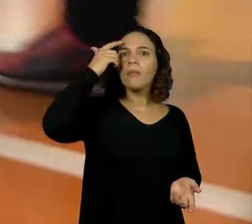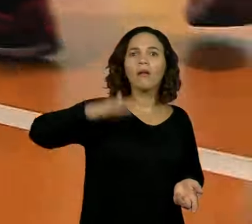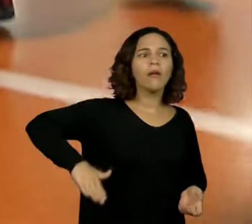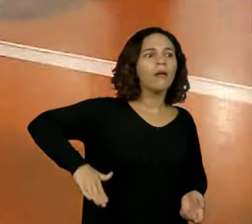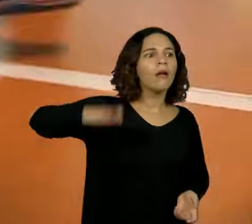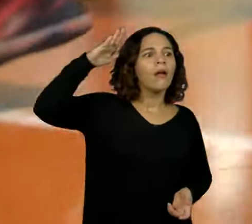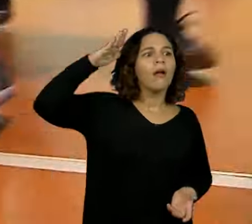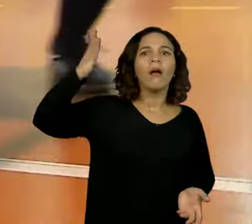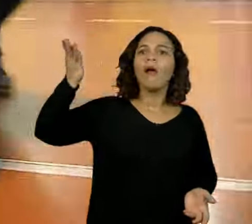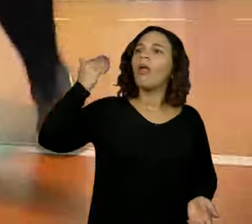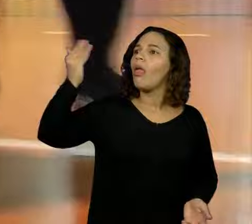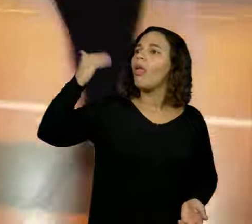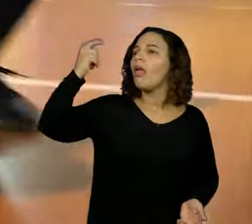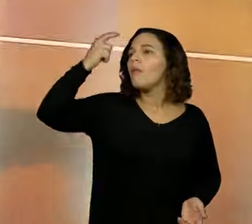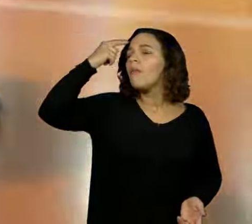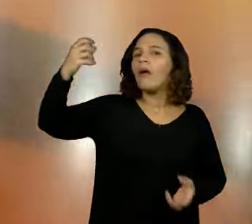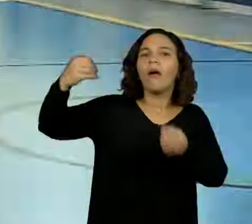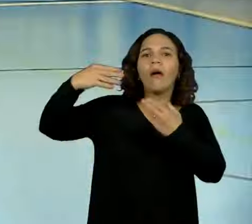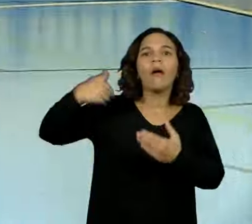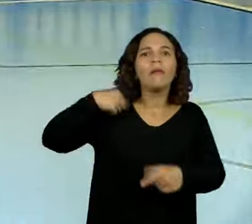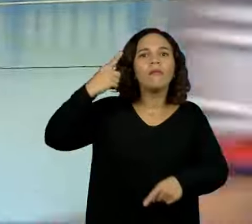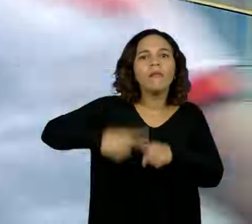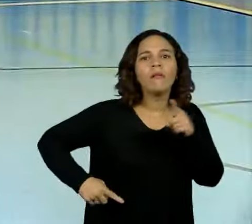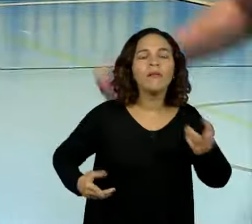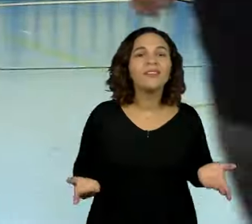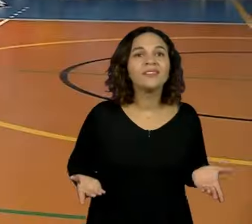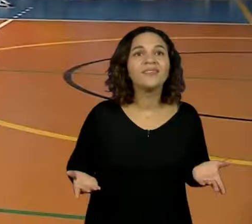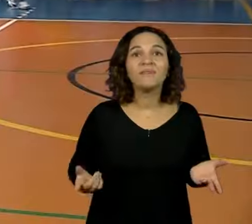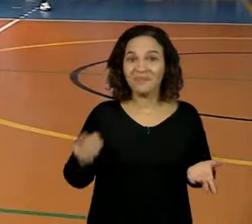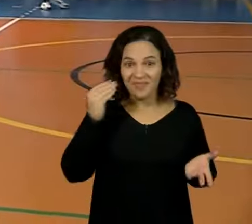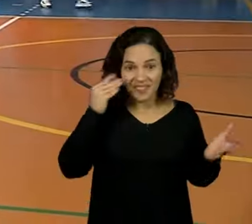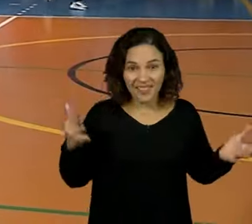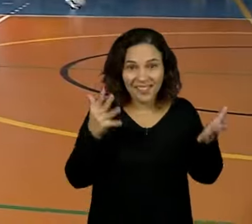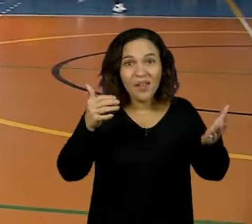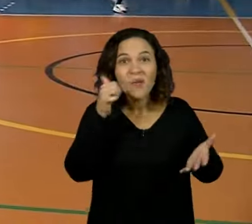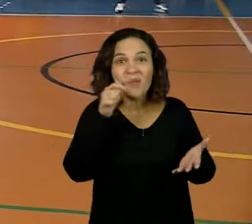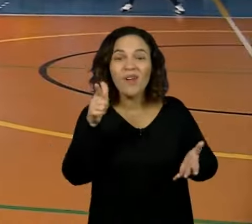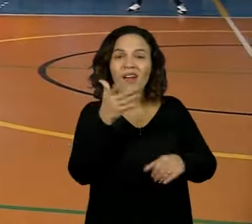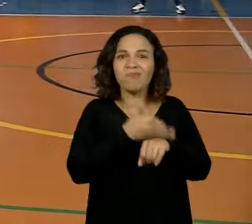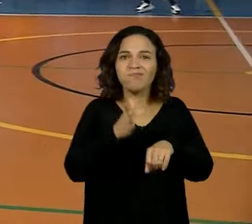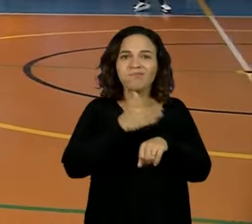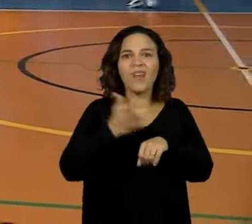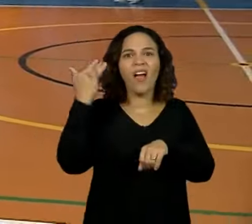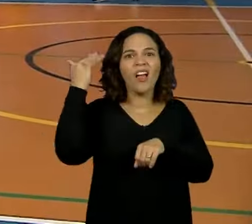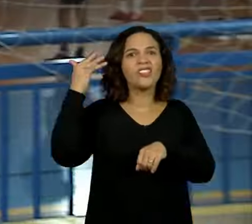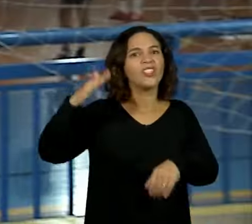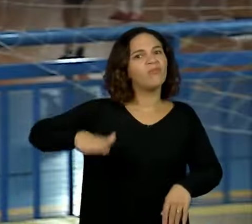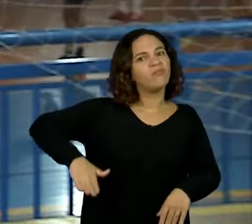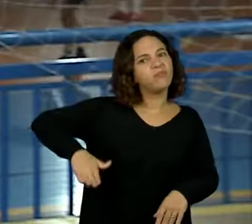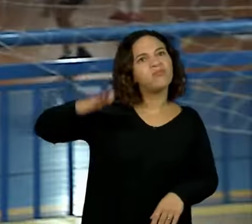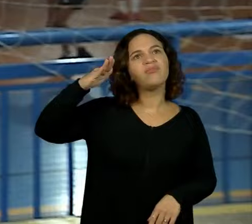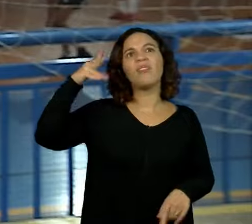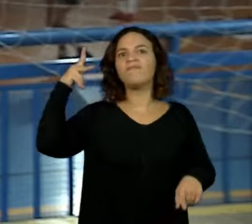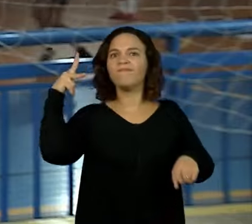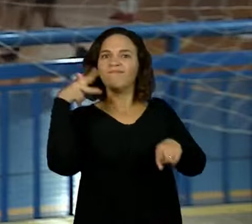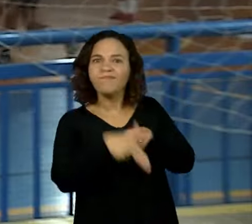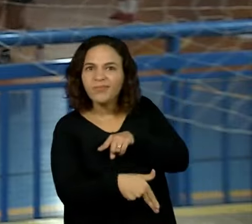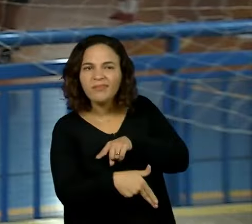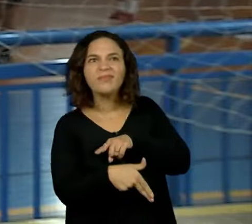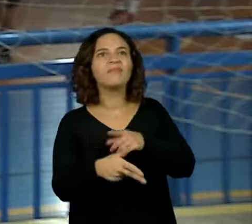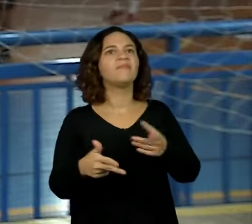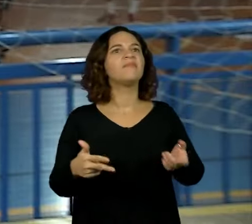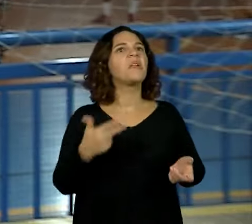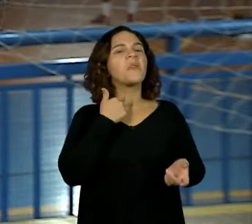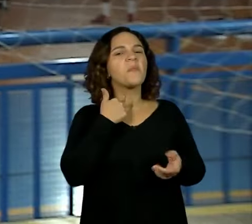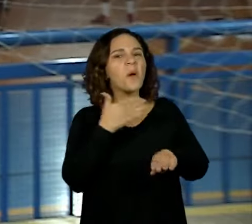isso. Trazer essas mulheres para praticar um esporte, que muitas vezes elas foram cerceadas na sua infância, na